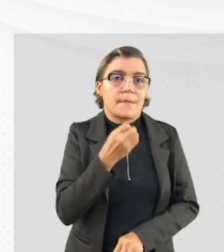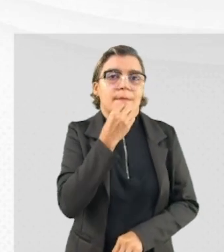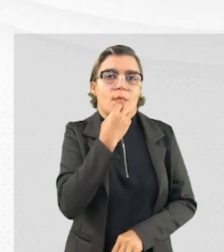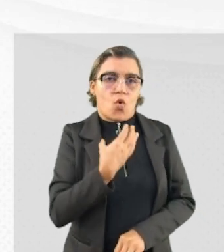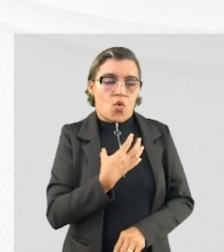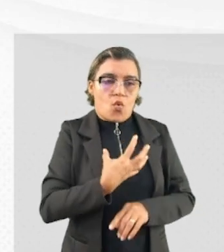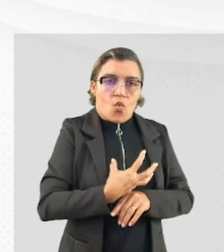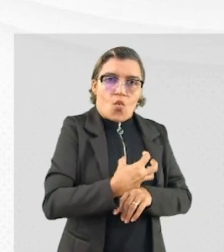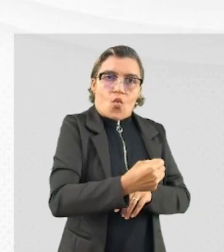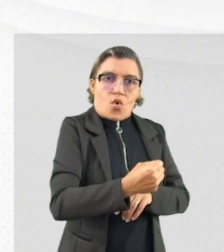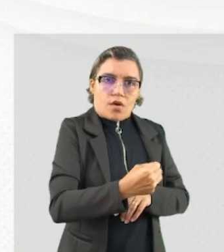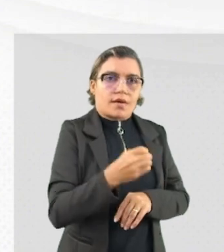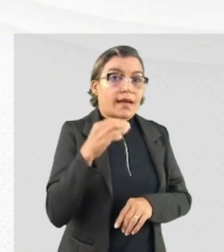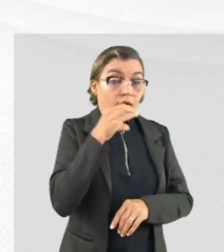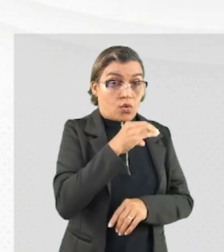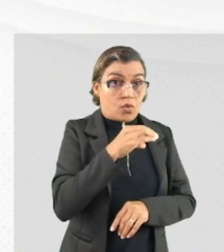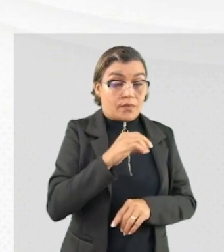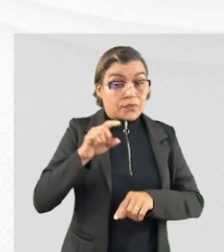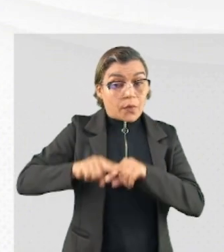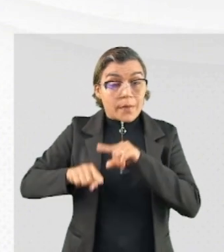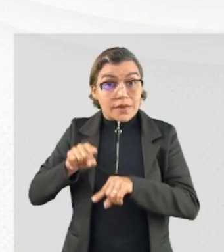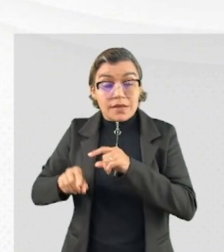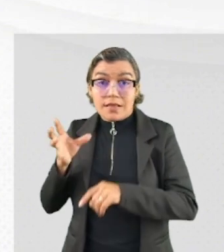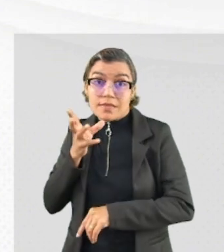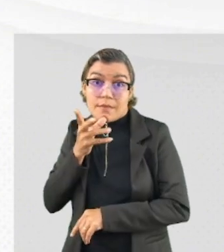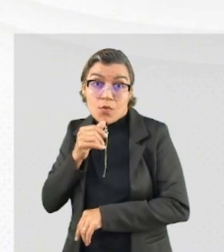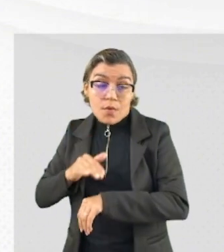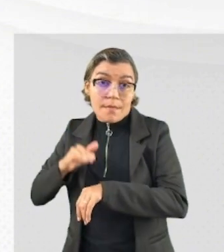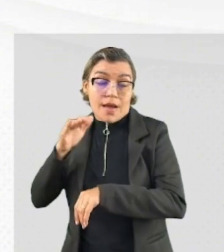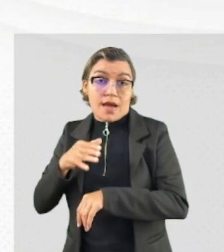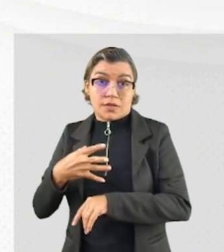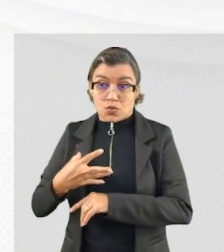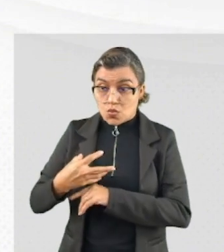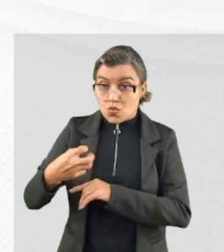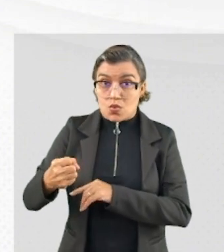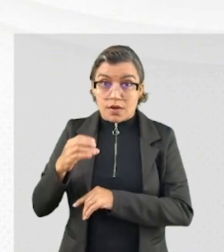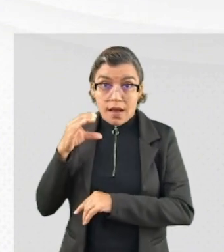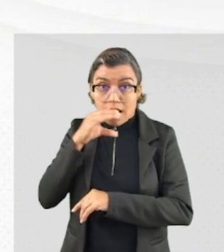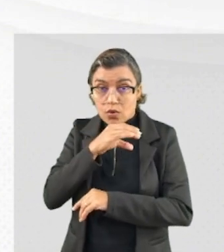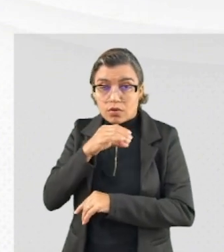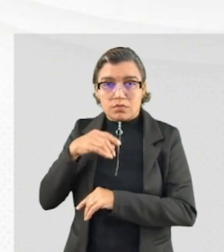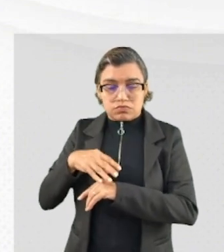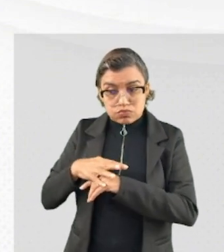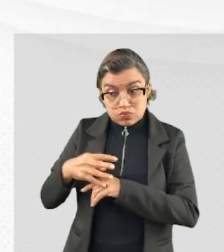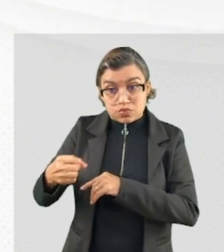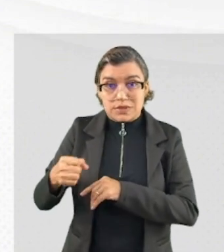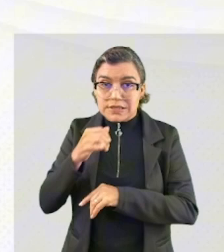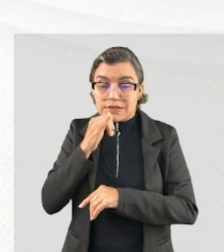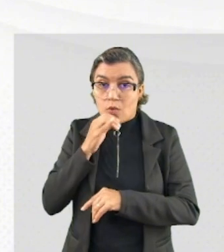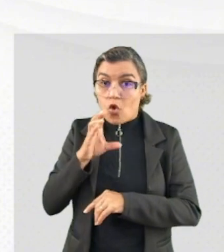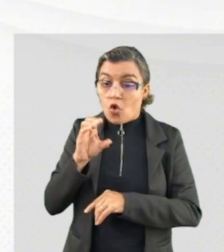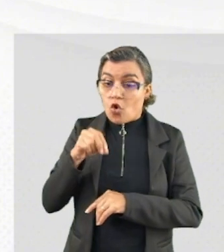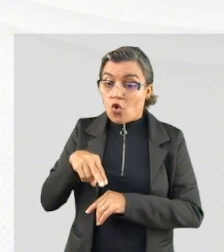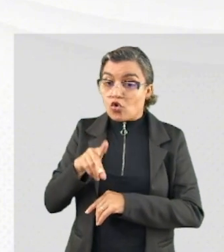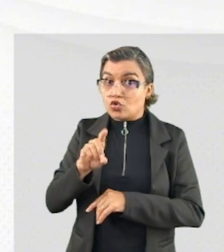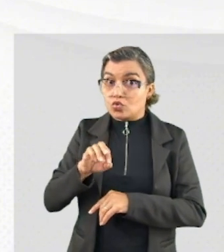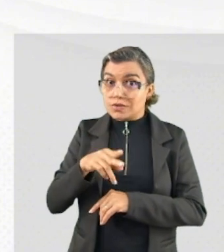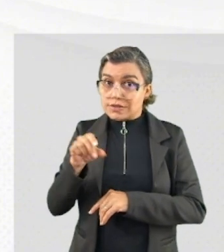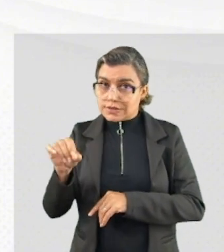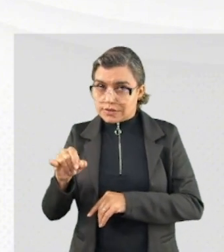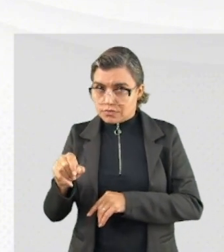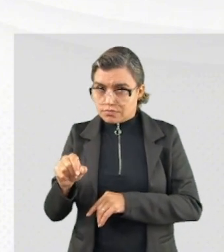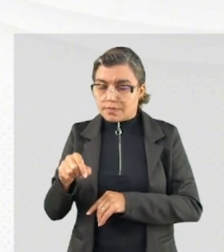calor. E os corpos que demoram mais para conduzir o calor, para conduzir, não está dizendo, é